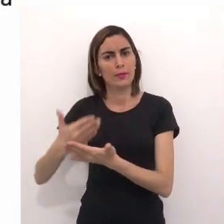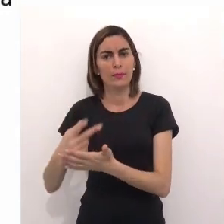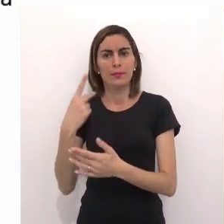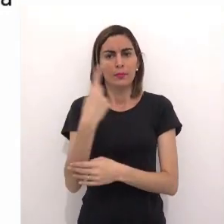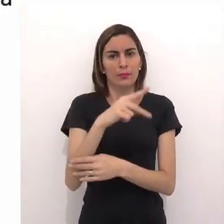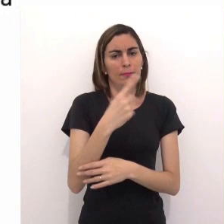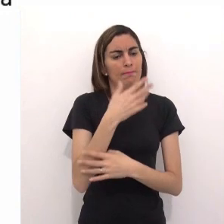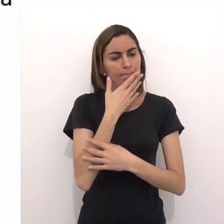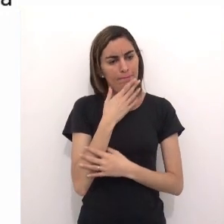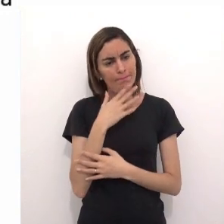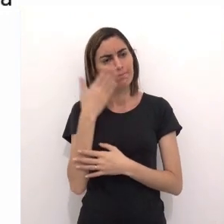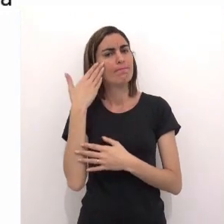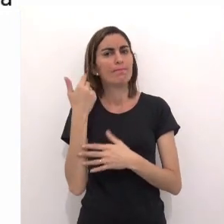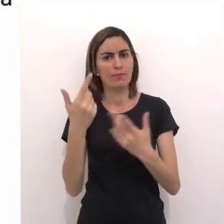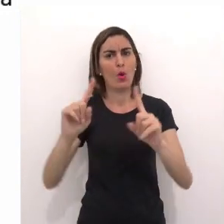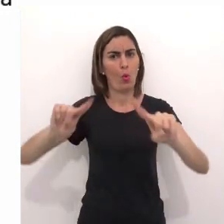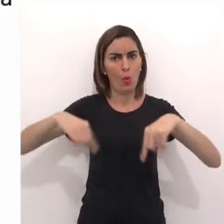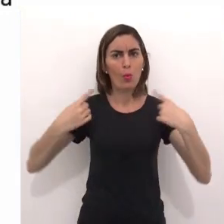Uma ameaça.